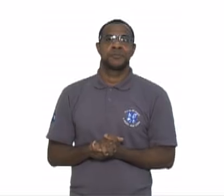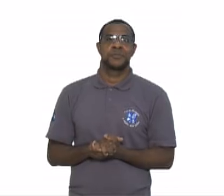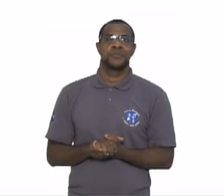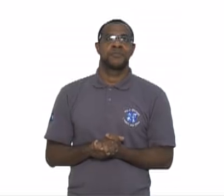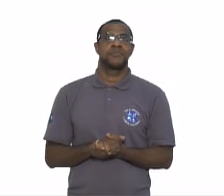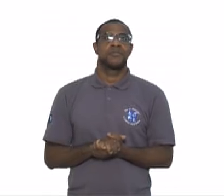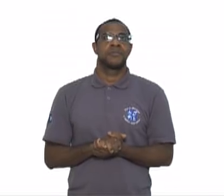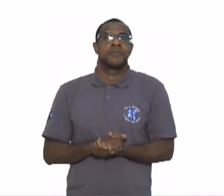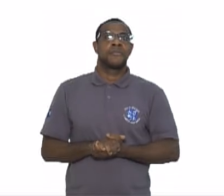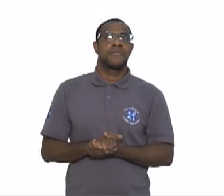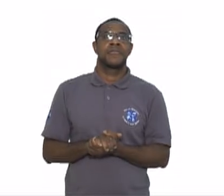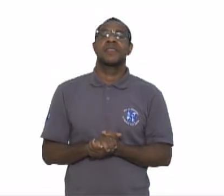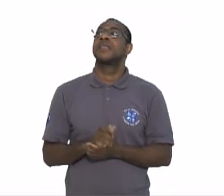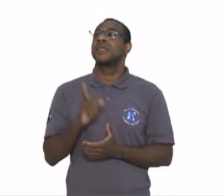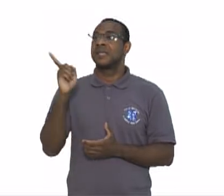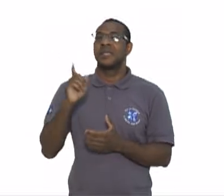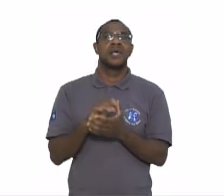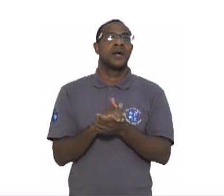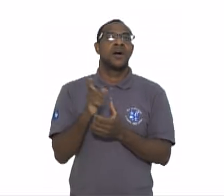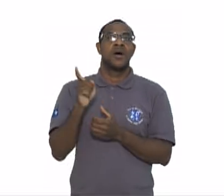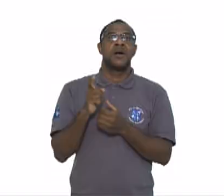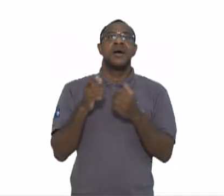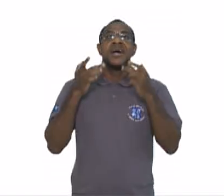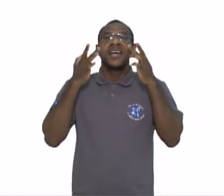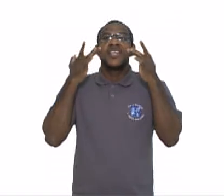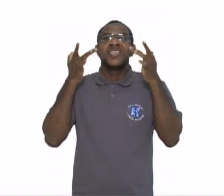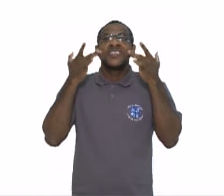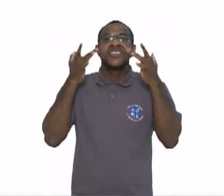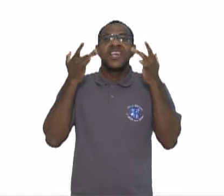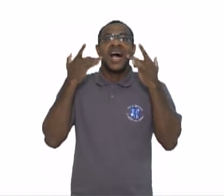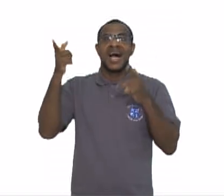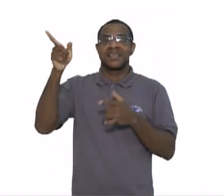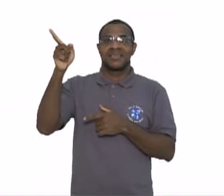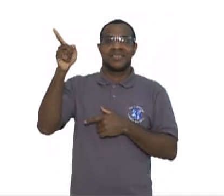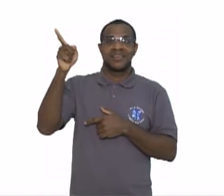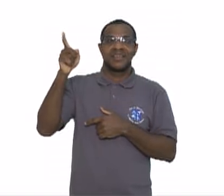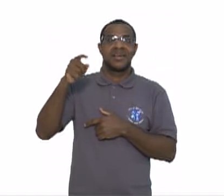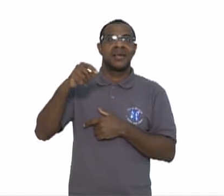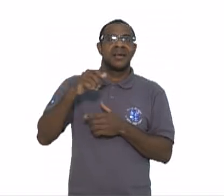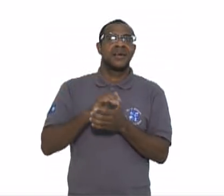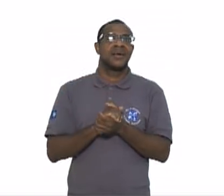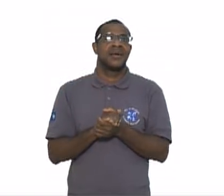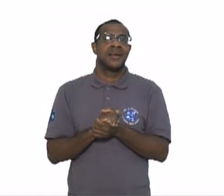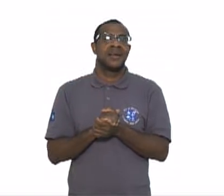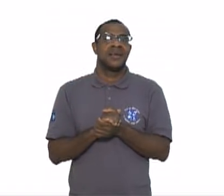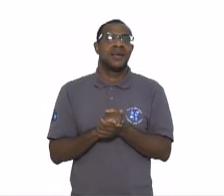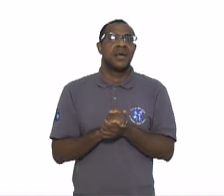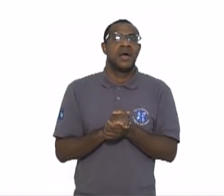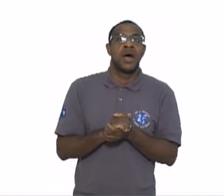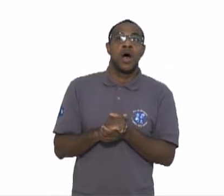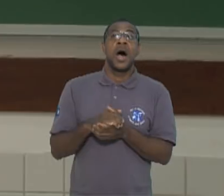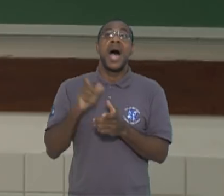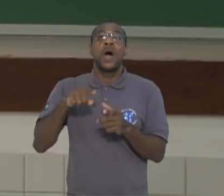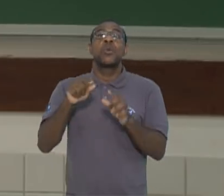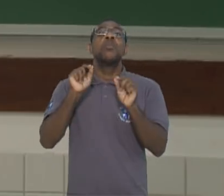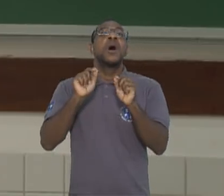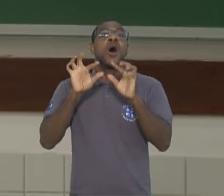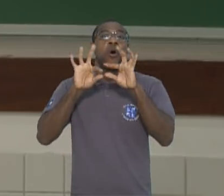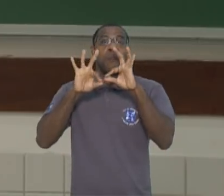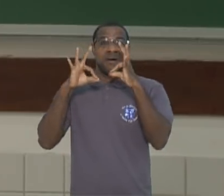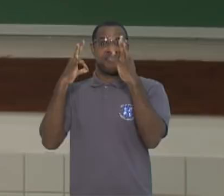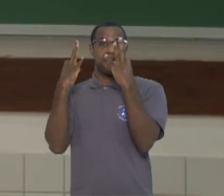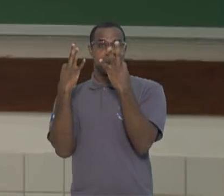A Cia Fiorini, né? Teatro Mambembe, de Contagem, Minas Gerais. Então, é uma família que se apresenta